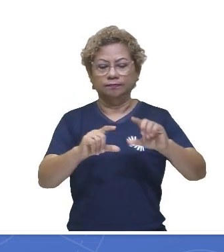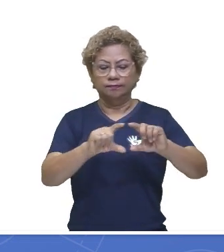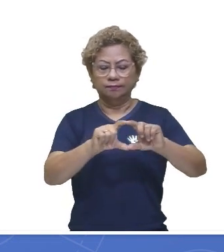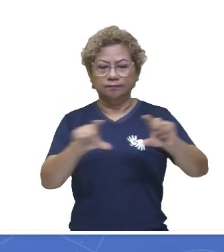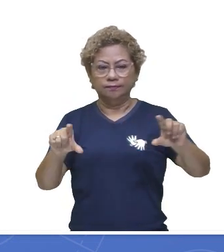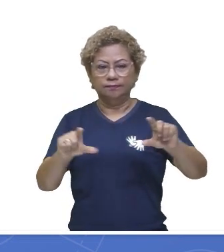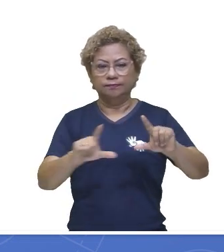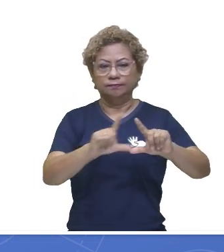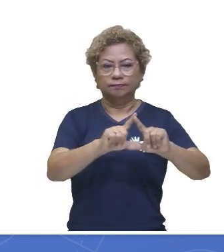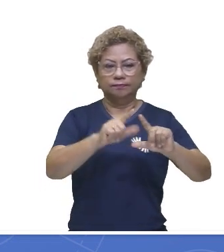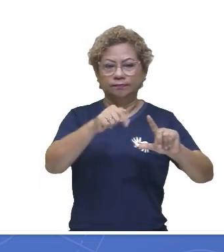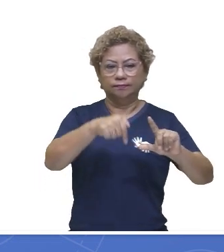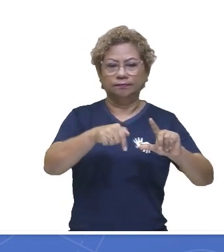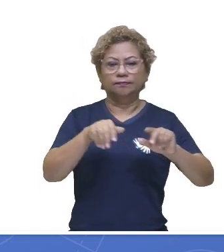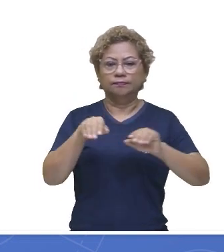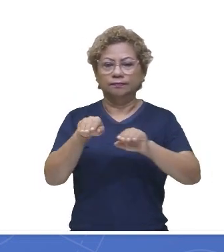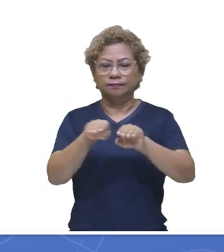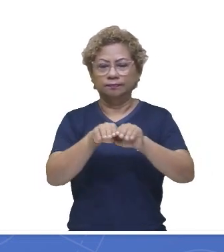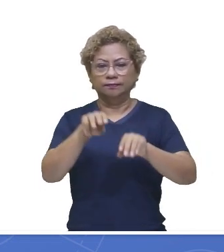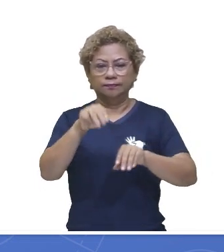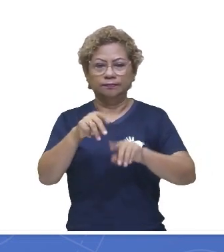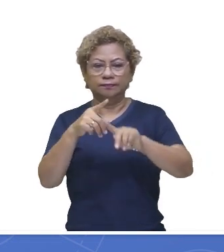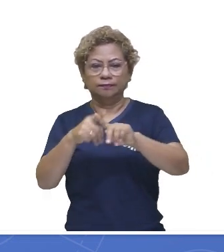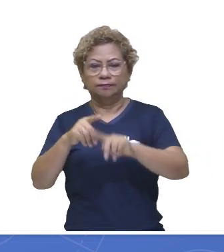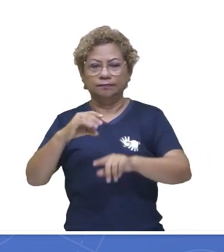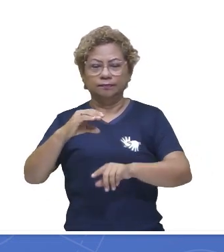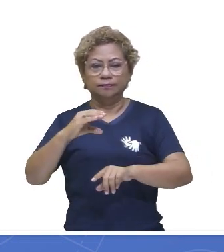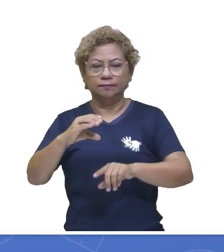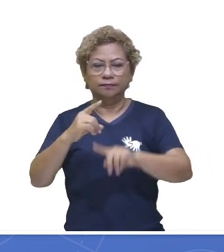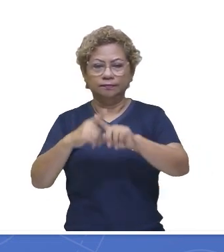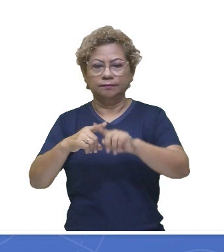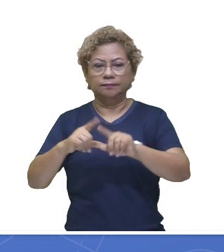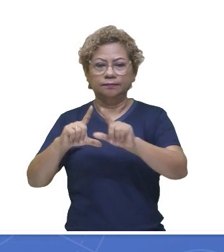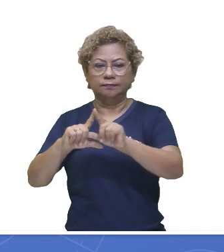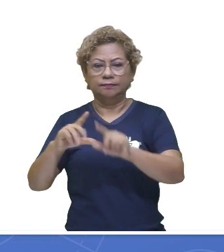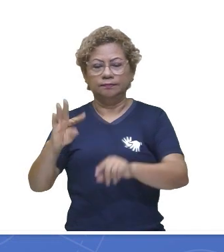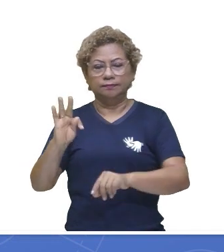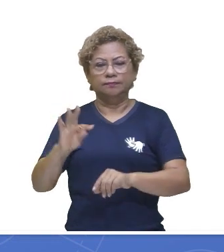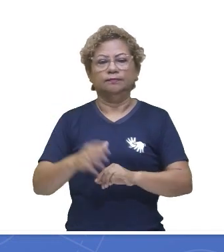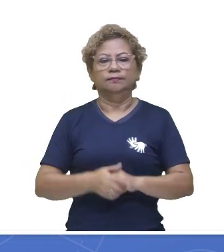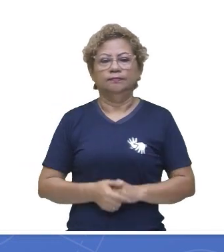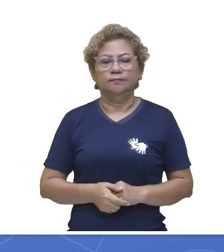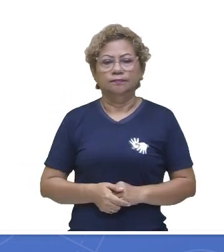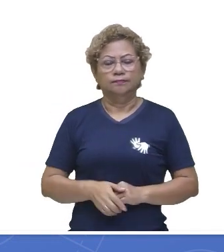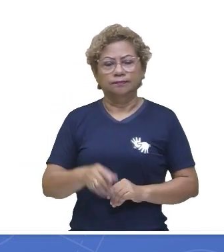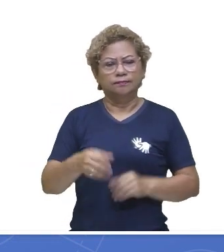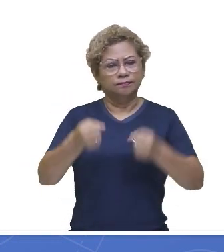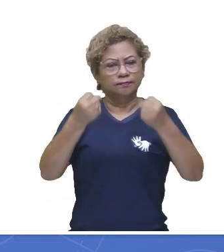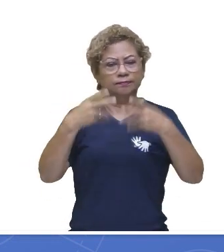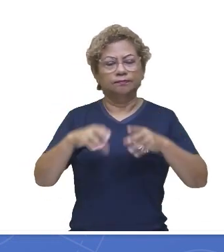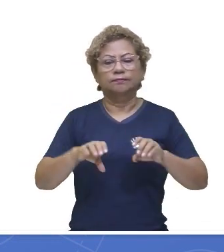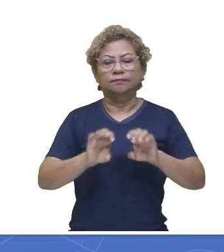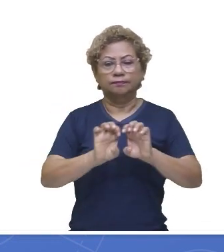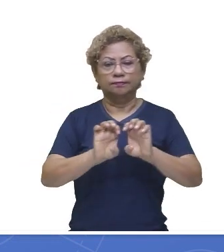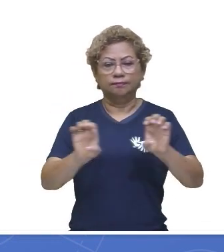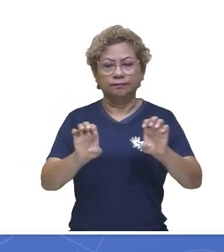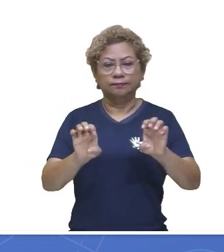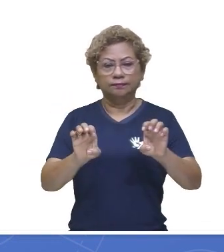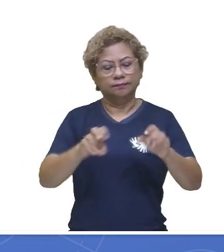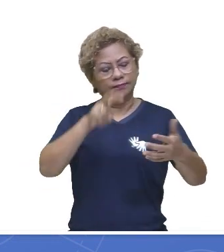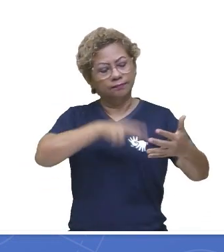a maioria dos problemas que estão relacionados com calorimetria. Aqui nessa equação, como já foi comentado, agora vocês vão aqui